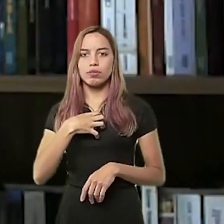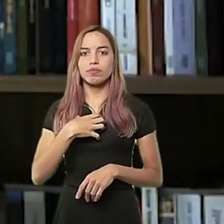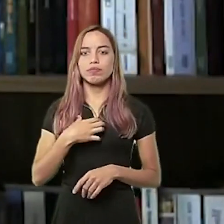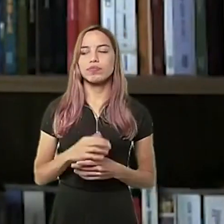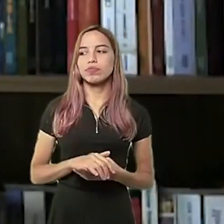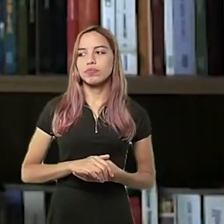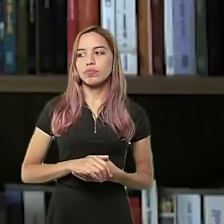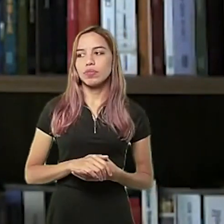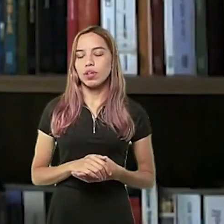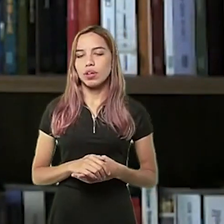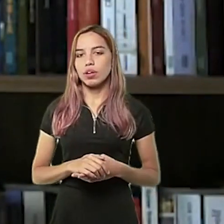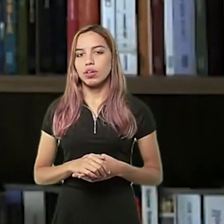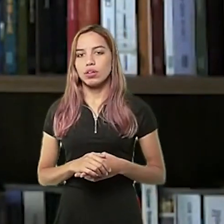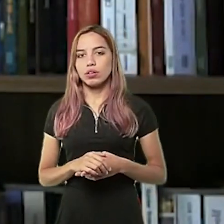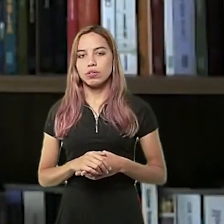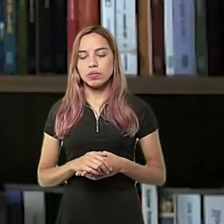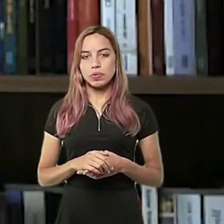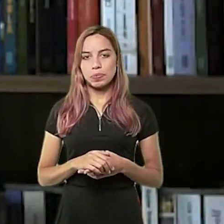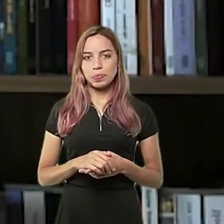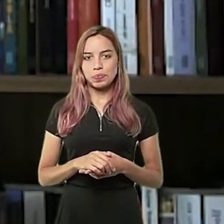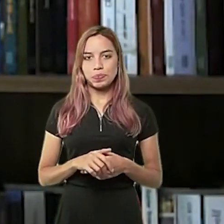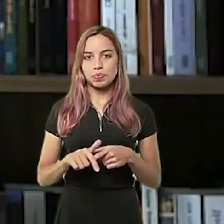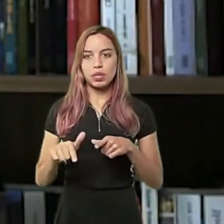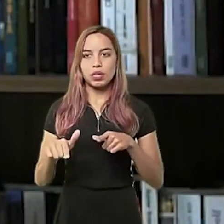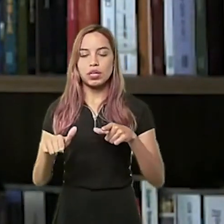público, trabalhei